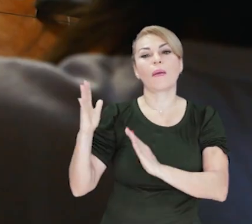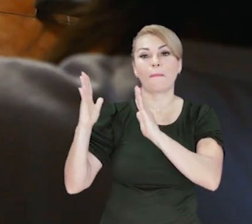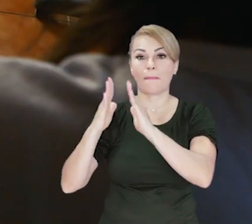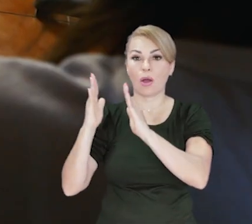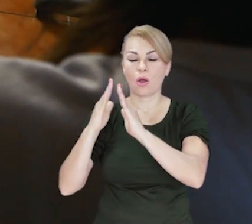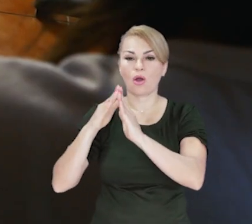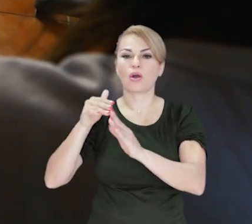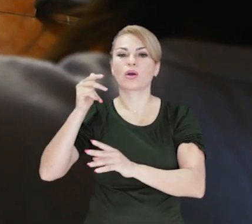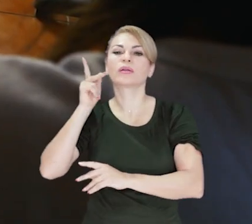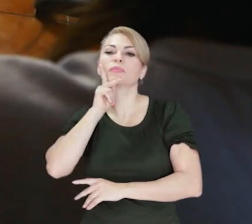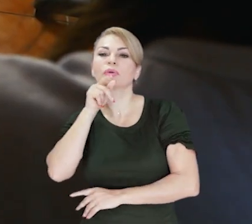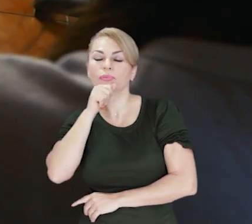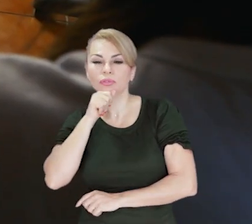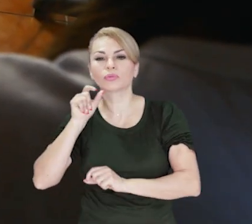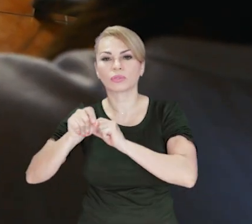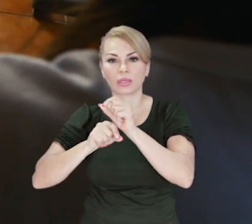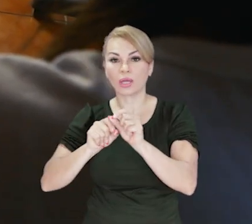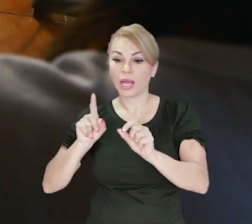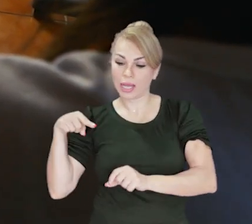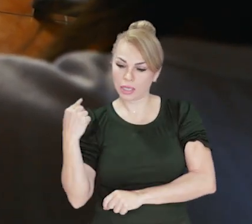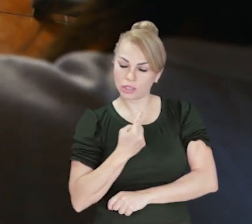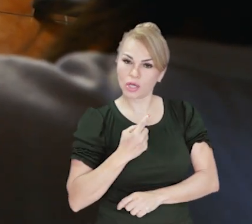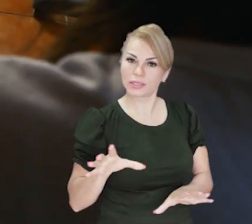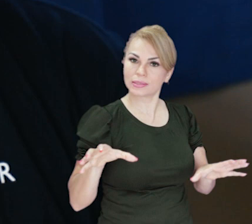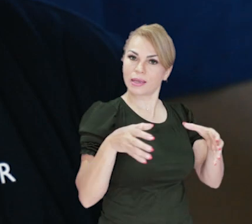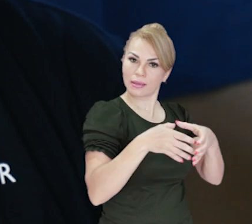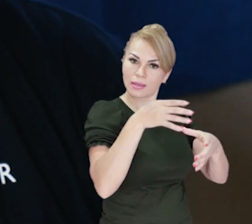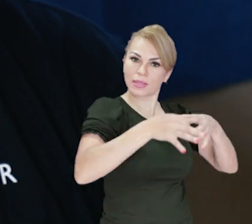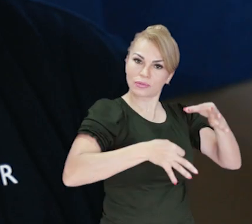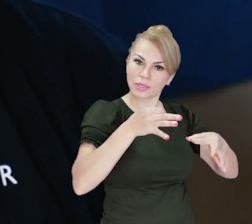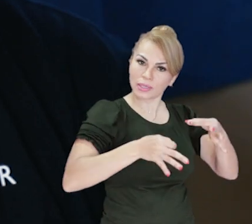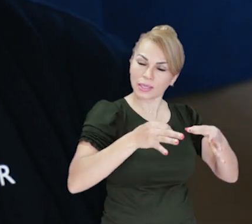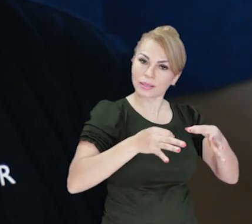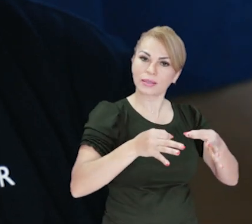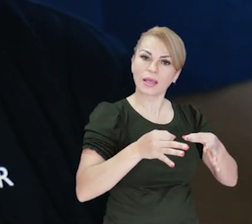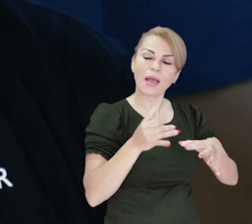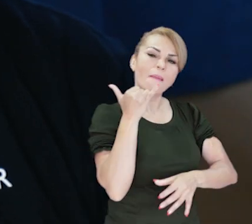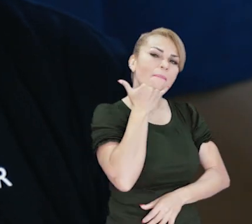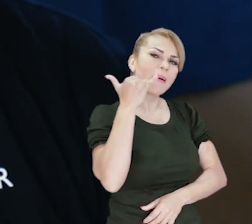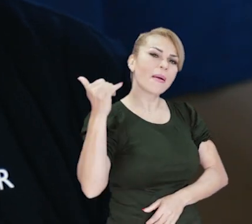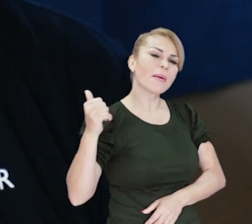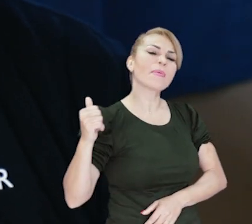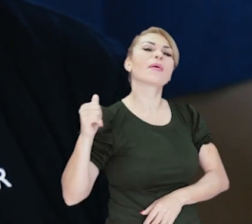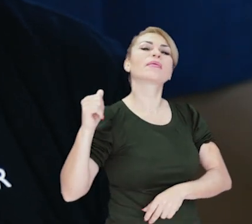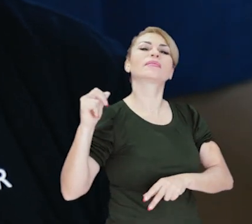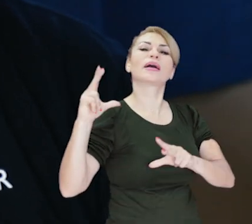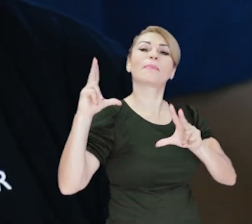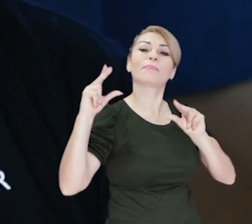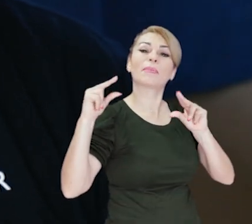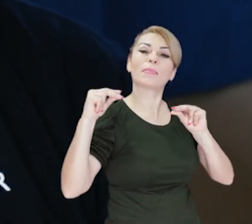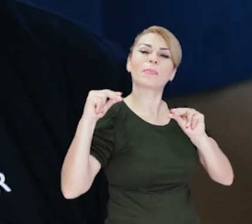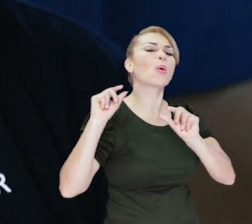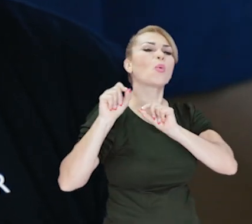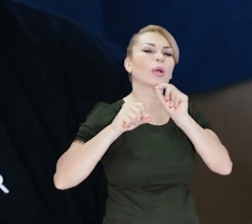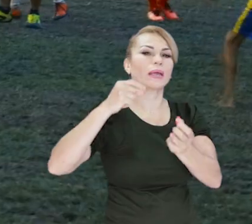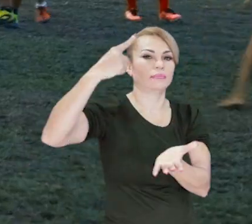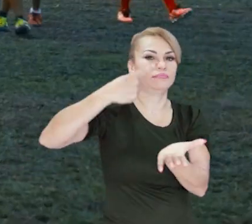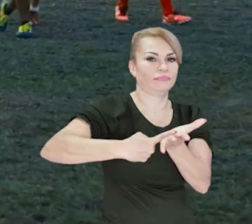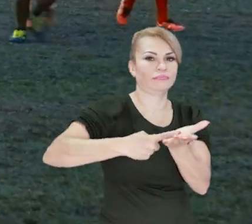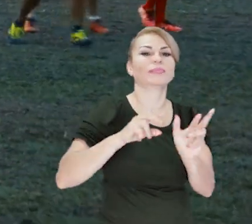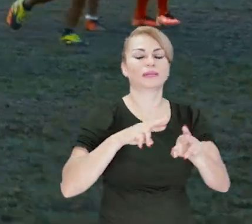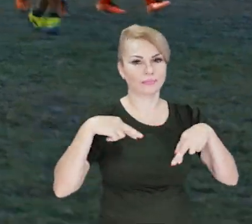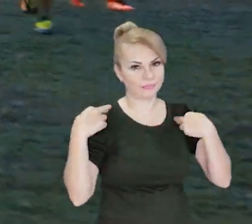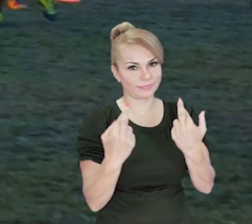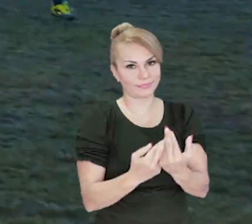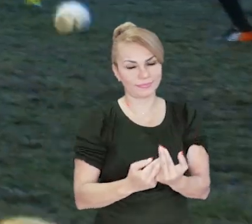e realizar a audiência virtual, direto de Calama. Aí eu vim resolver a situação, graças a Deus, deu certo, né? A